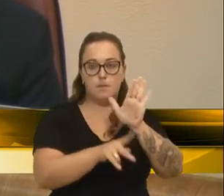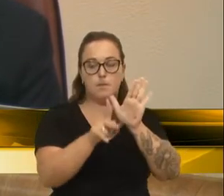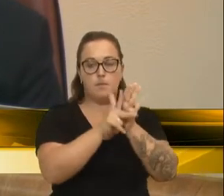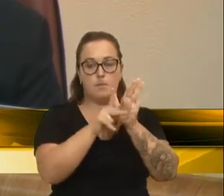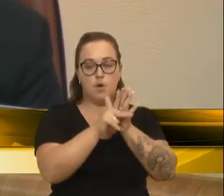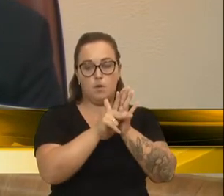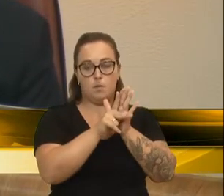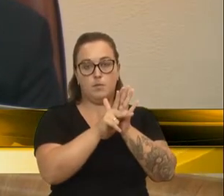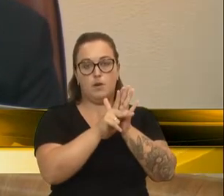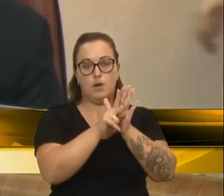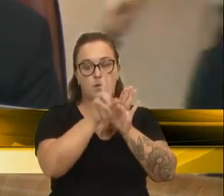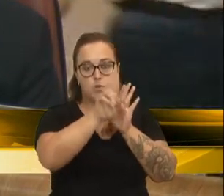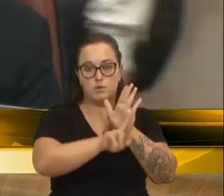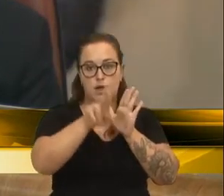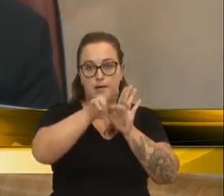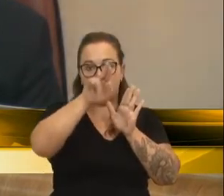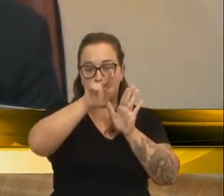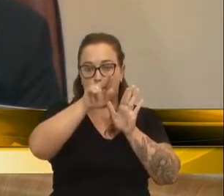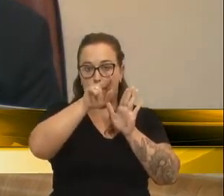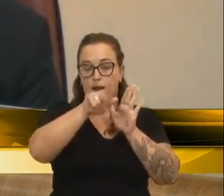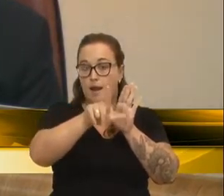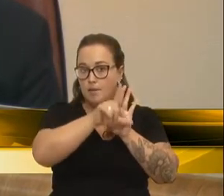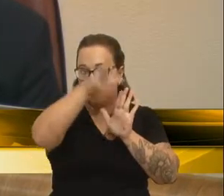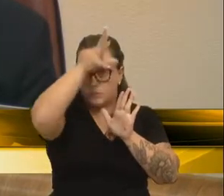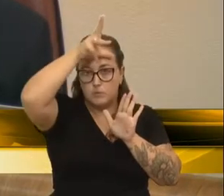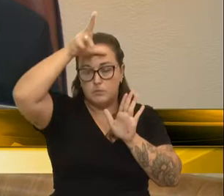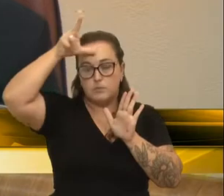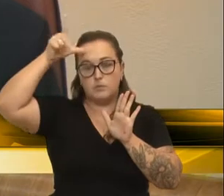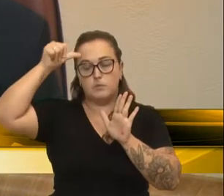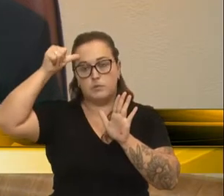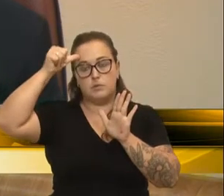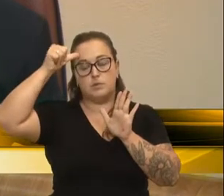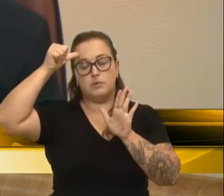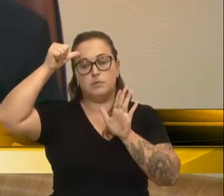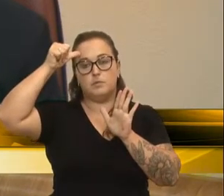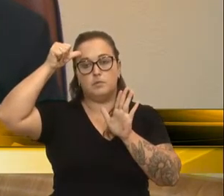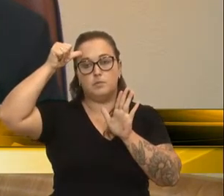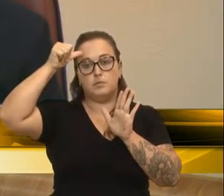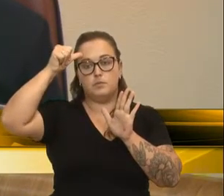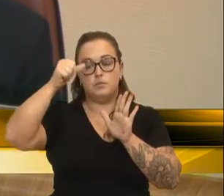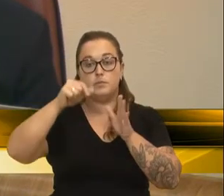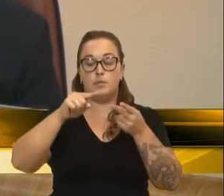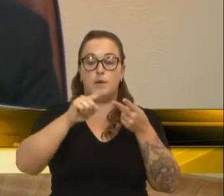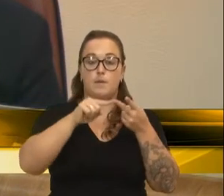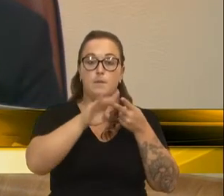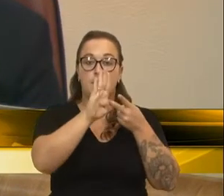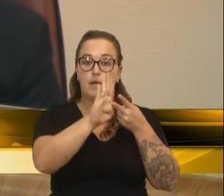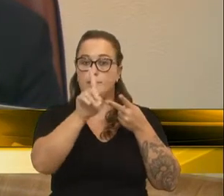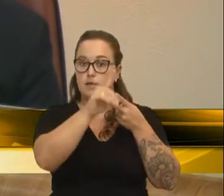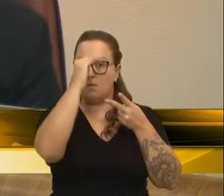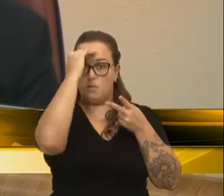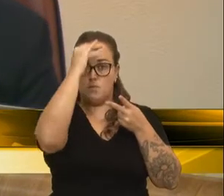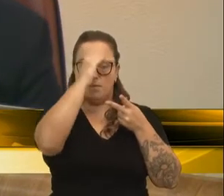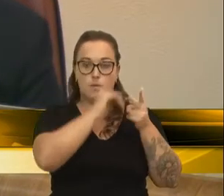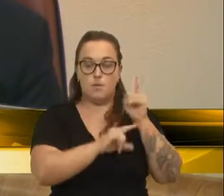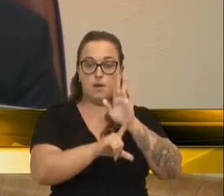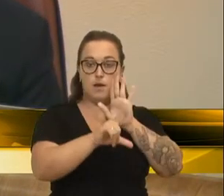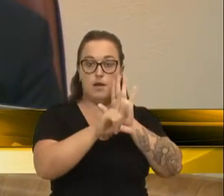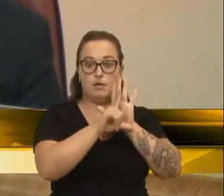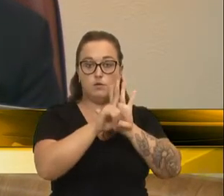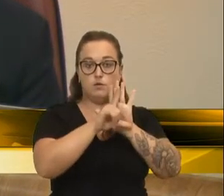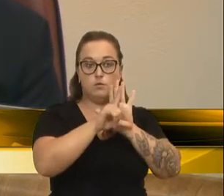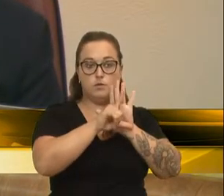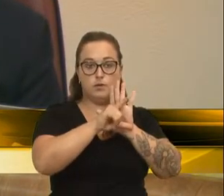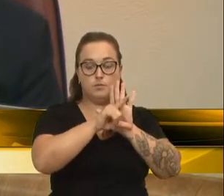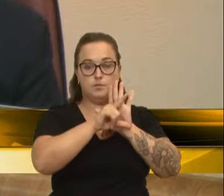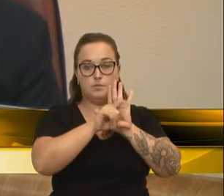7.203/2010, aplicáveis a nível municipal subsidiariamente. B. Descumpriu a súmula vinculante